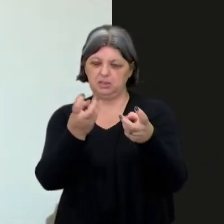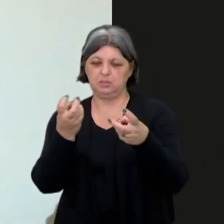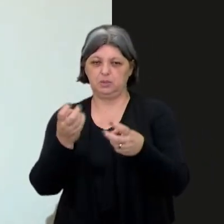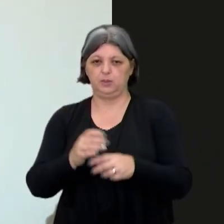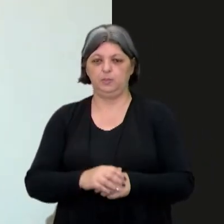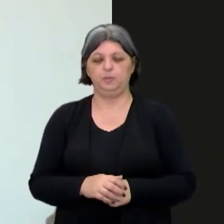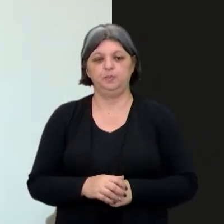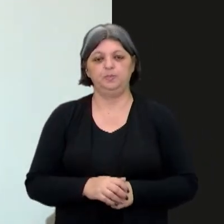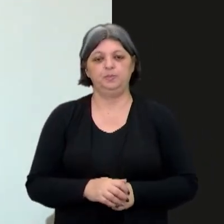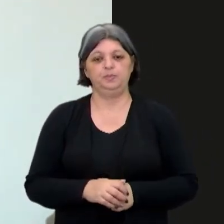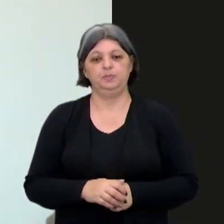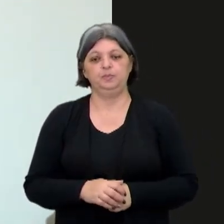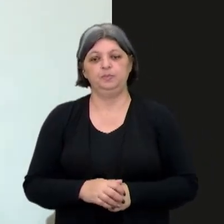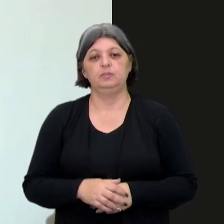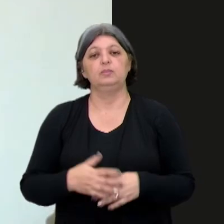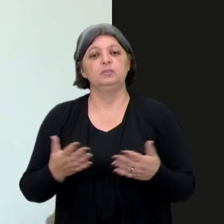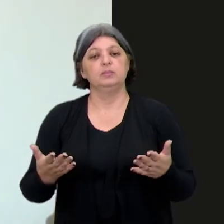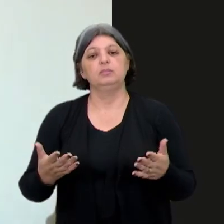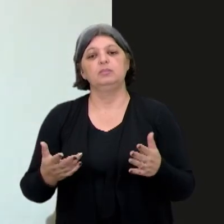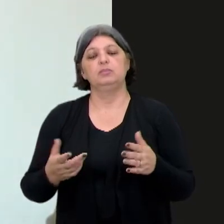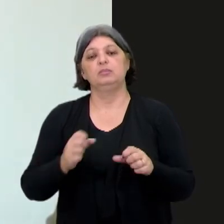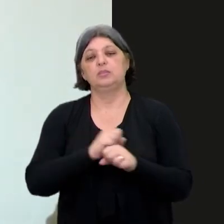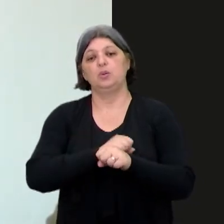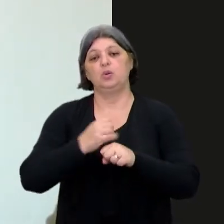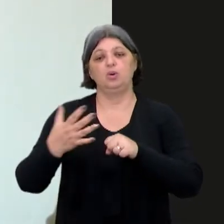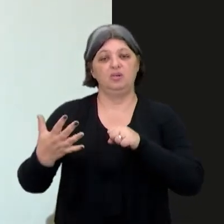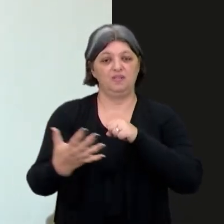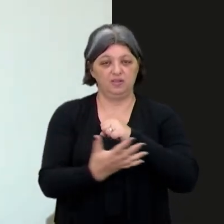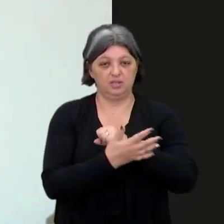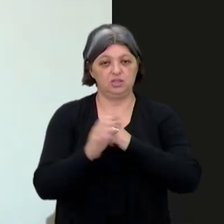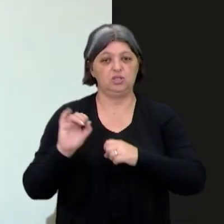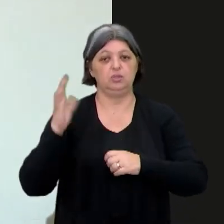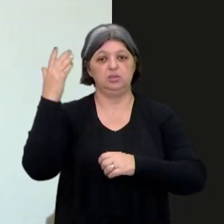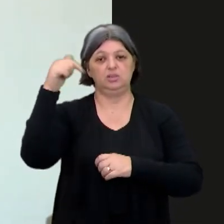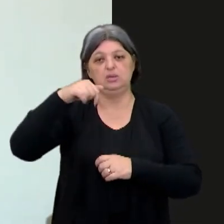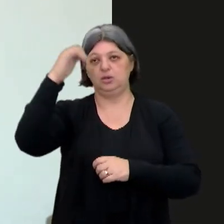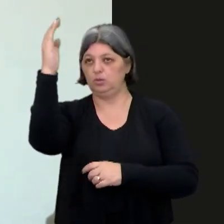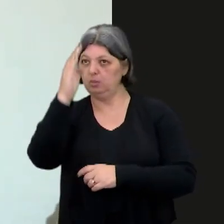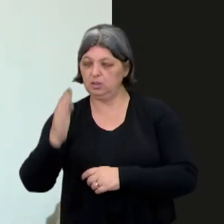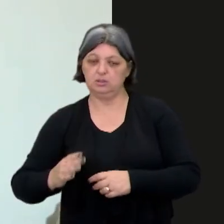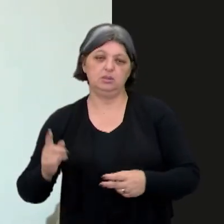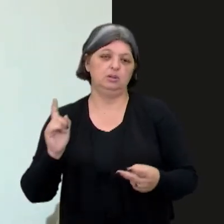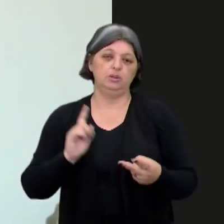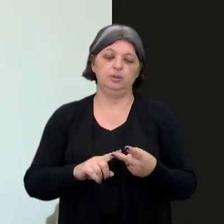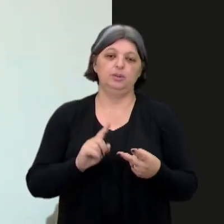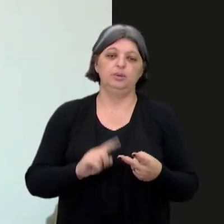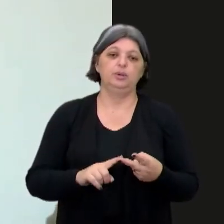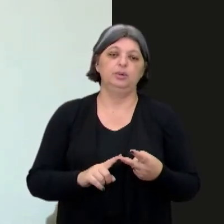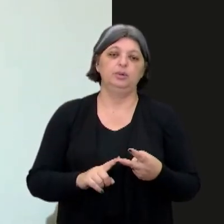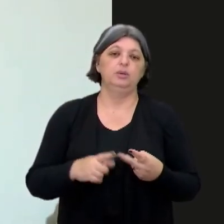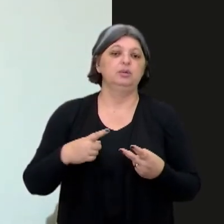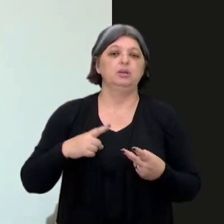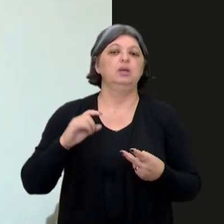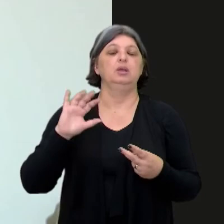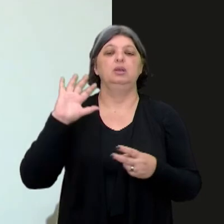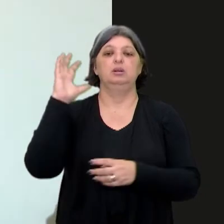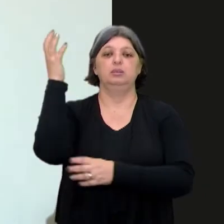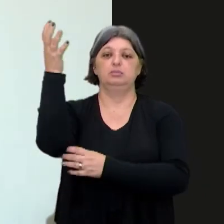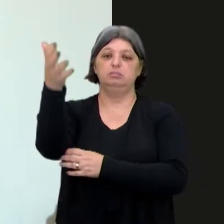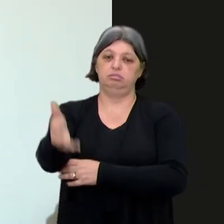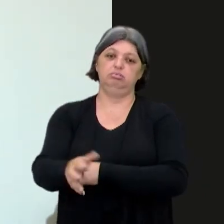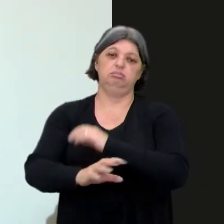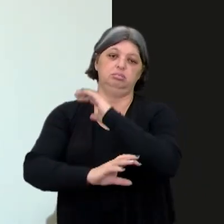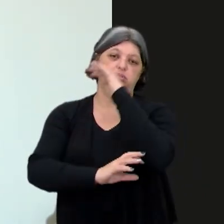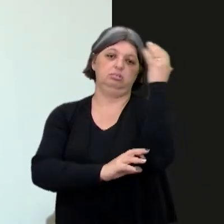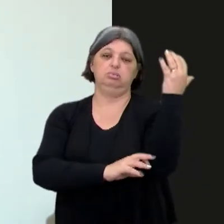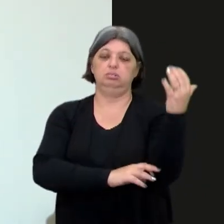eventualmente, o Covid acontecendo no Brasil, ao mesmo tempo que tu tem o desmatamento, e